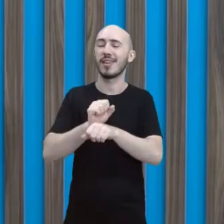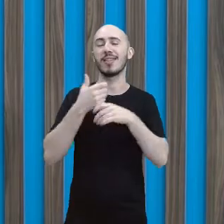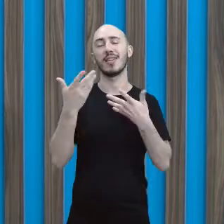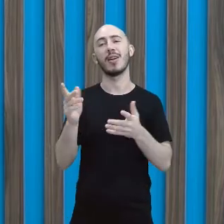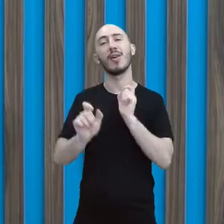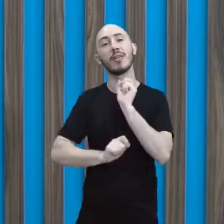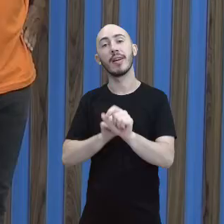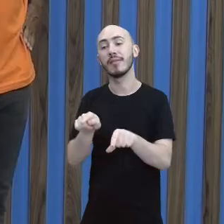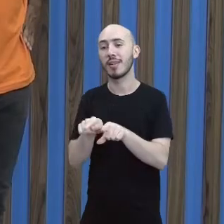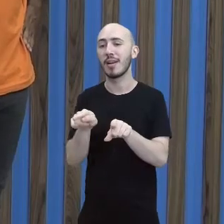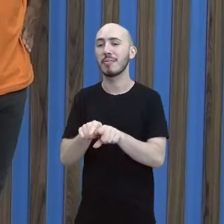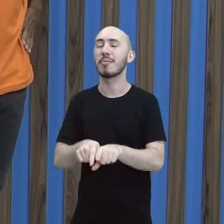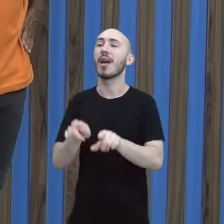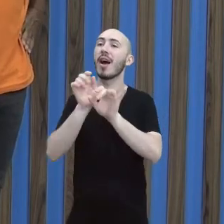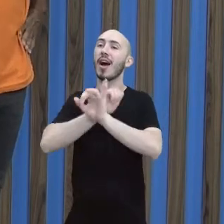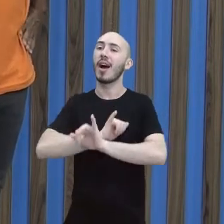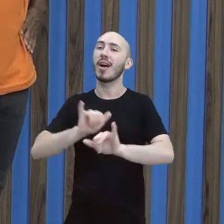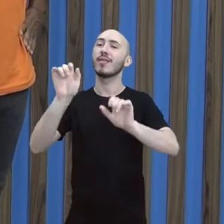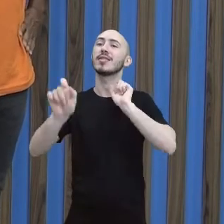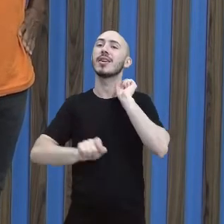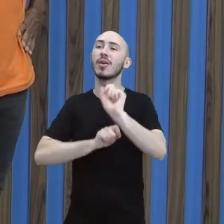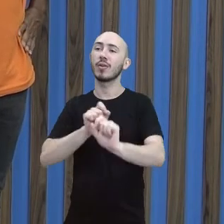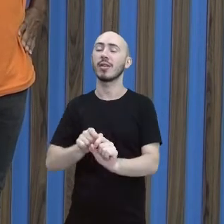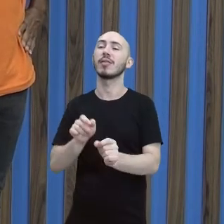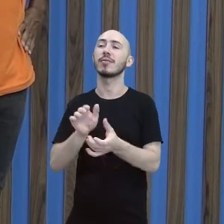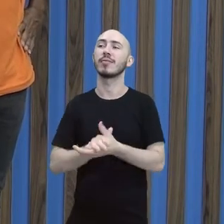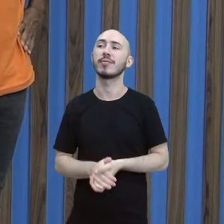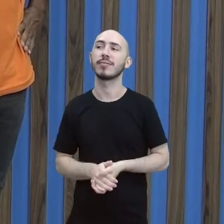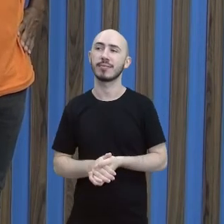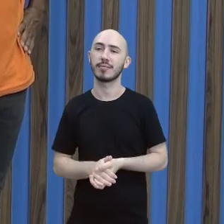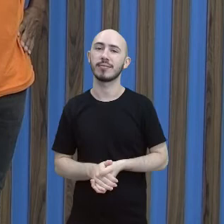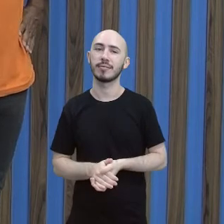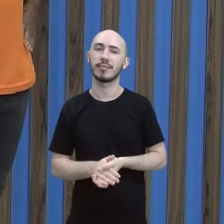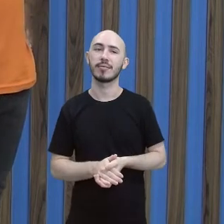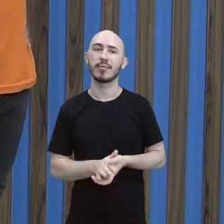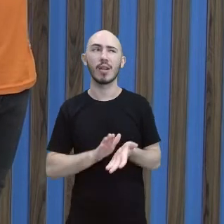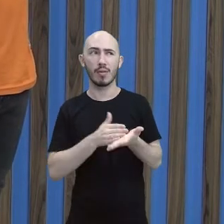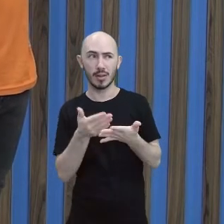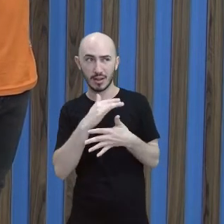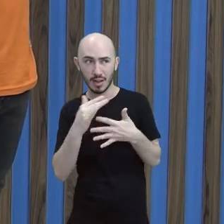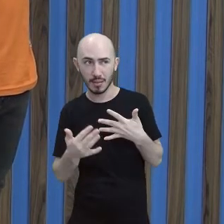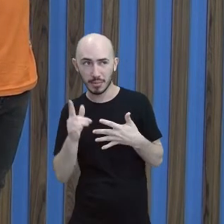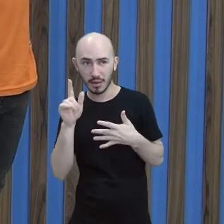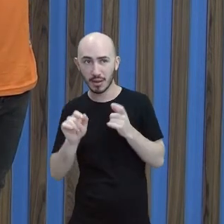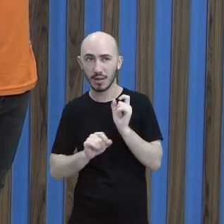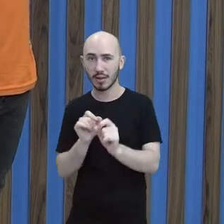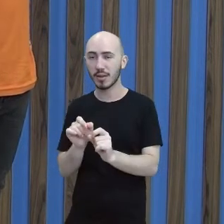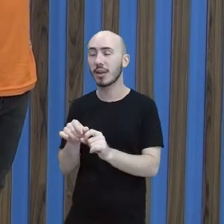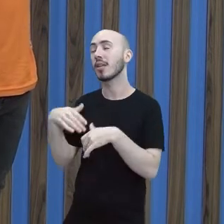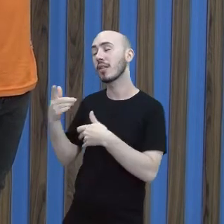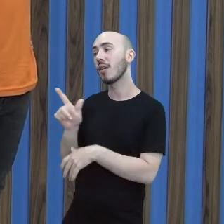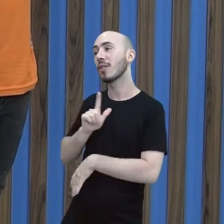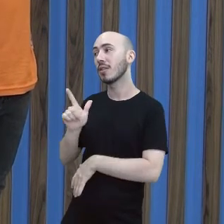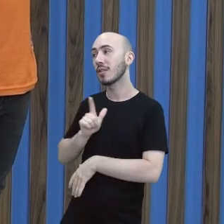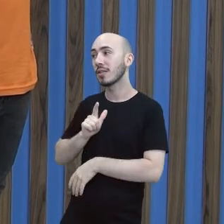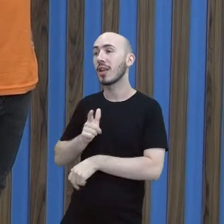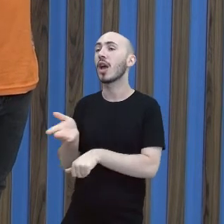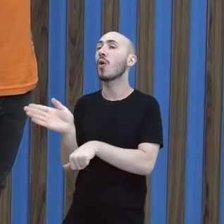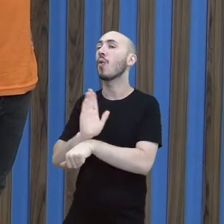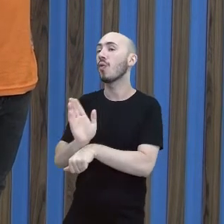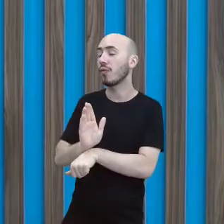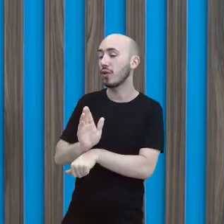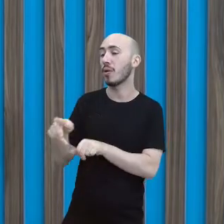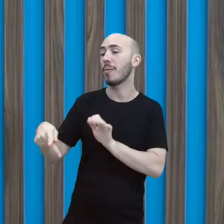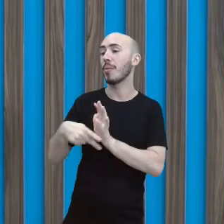amigo aqui, senão ele fica quebrado aqui. O senhor fez a gente prometer que estaríamos um vídeo de Veneza. Foi,